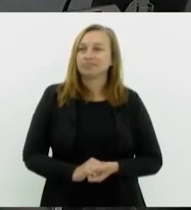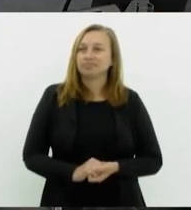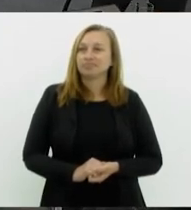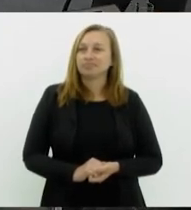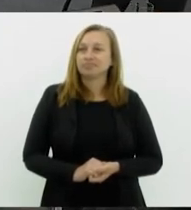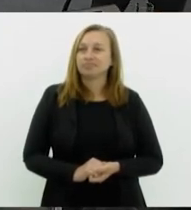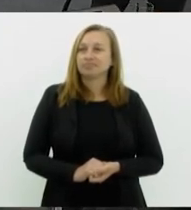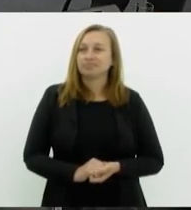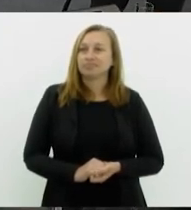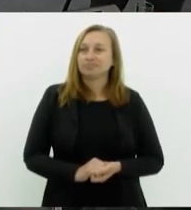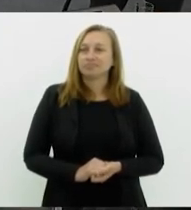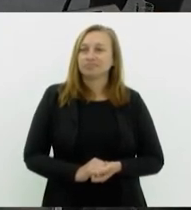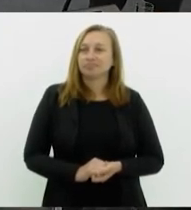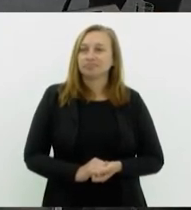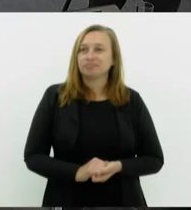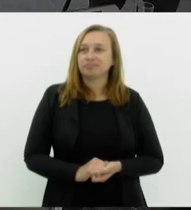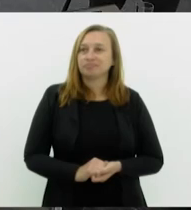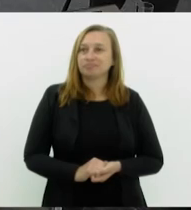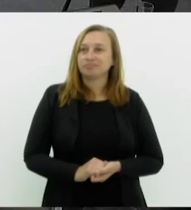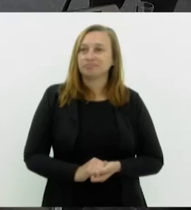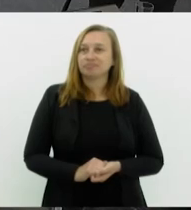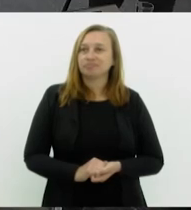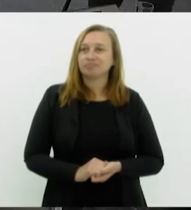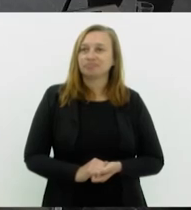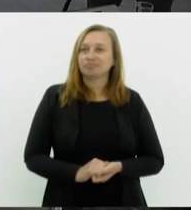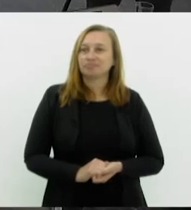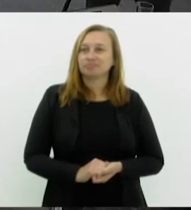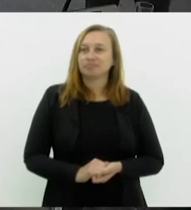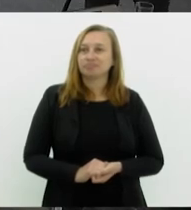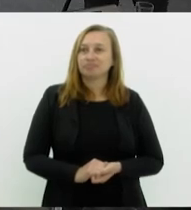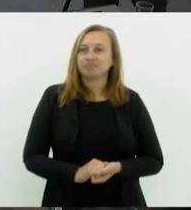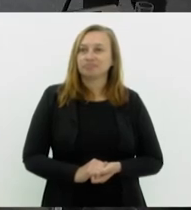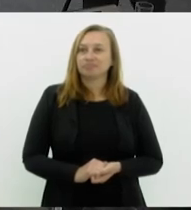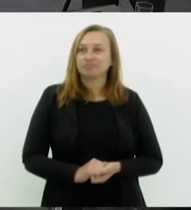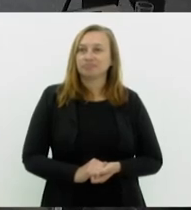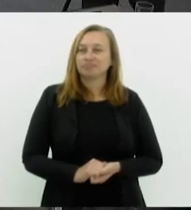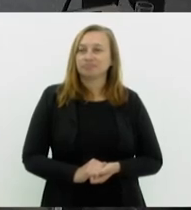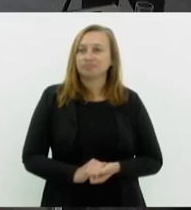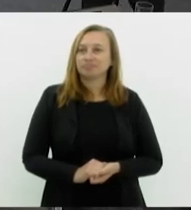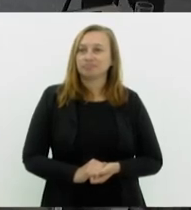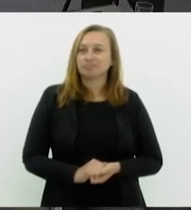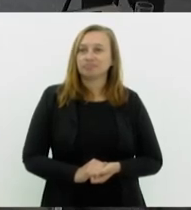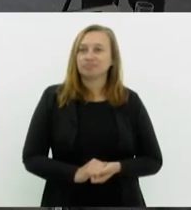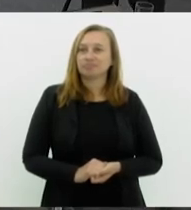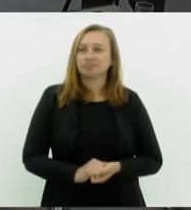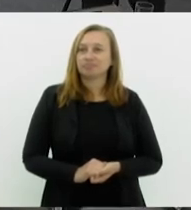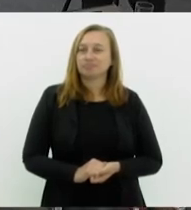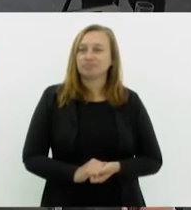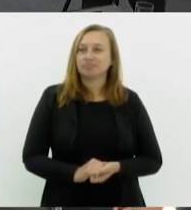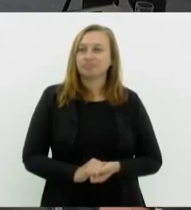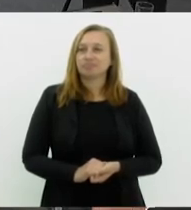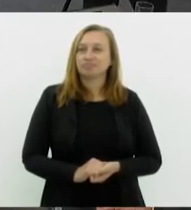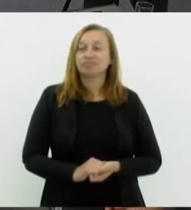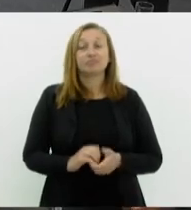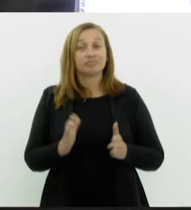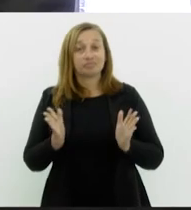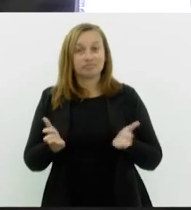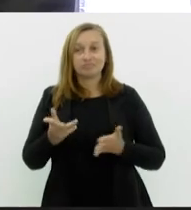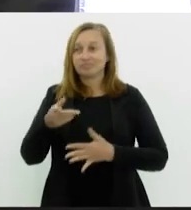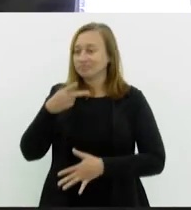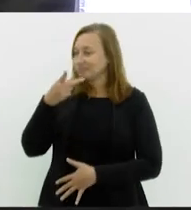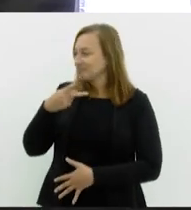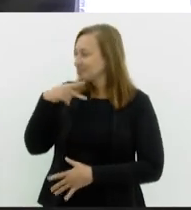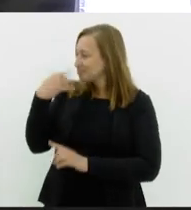Thank you. Com a palavra,